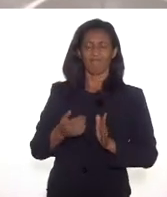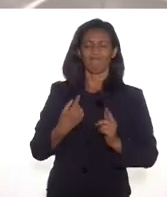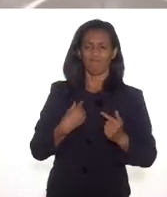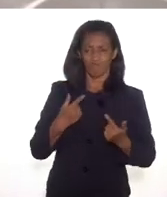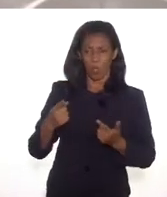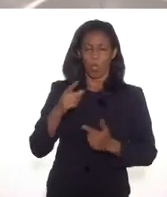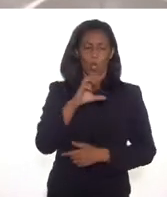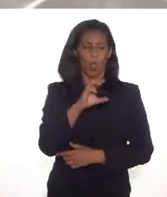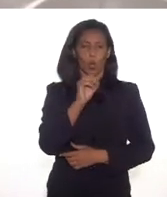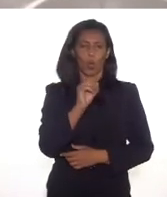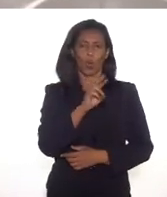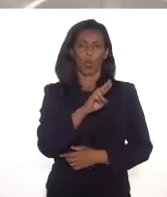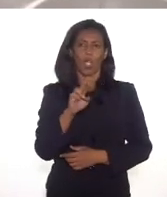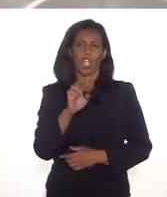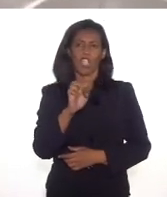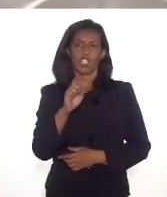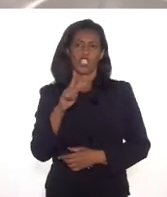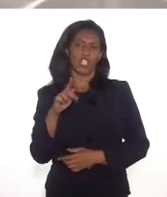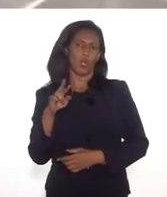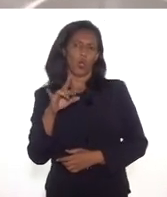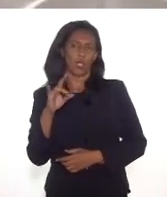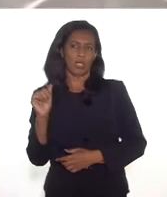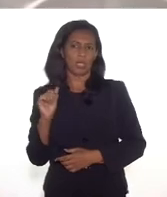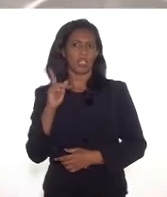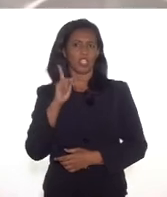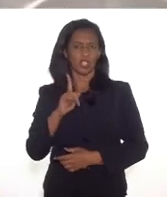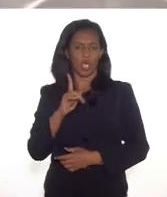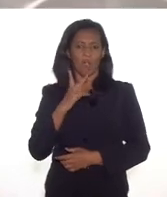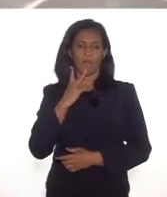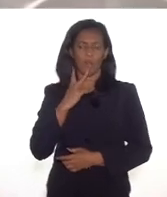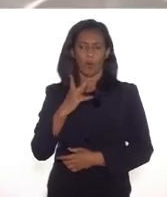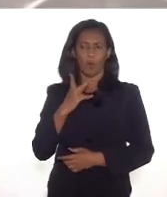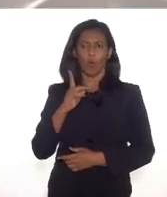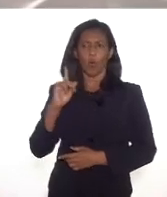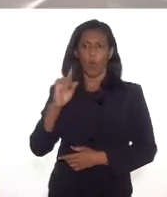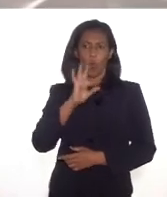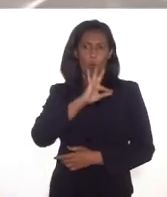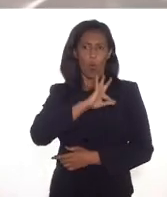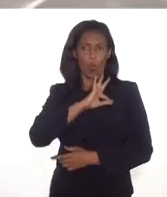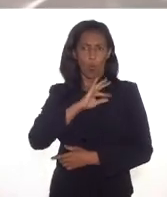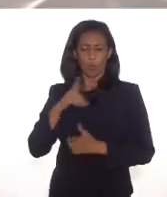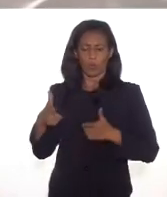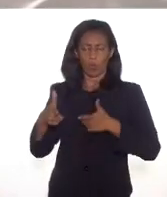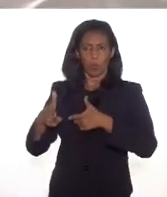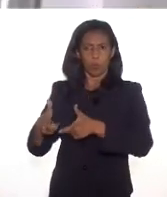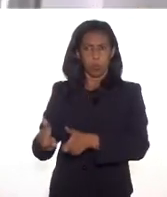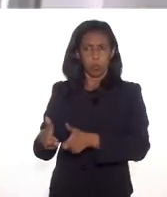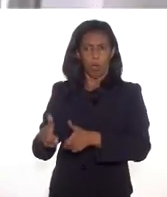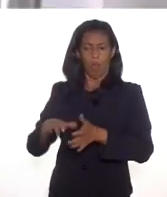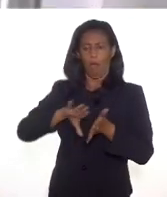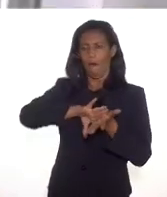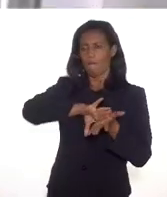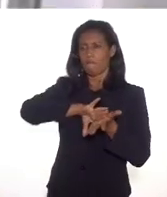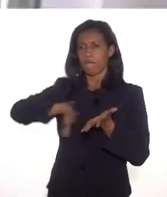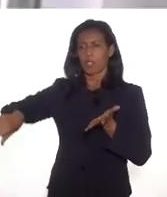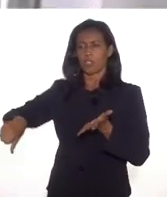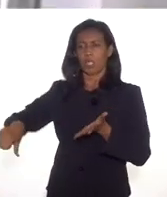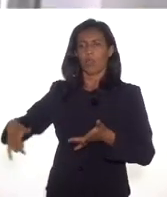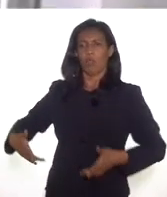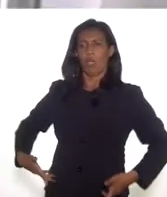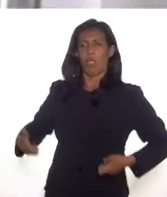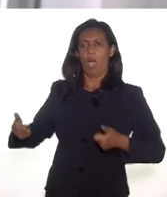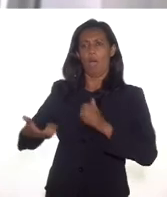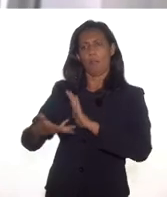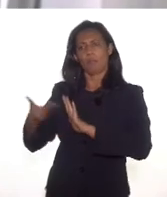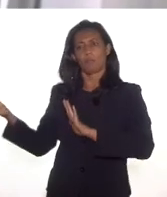na corregedoria e havia sido determinado o afastamento do servidor e apreensão da sua